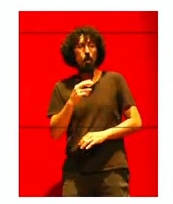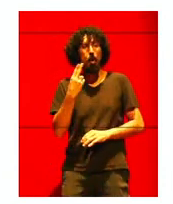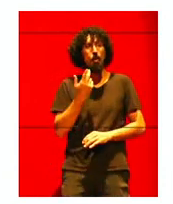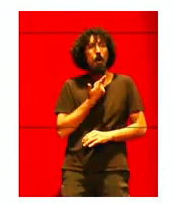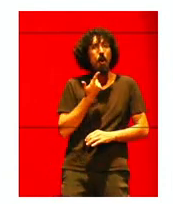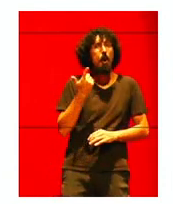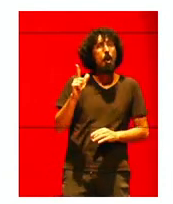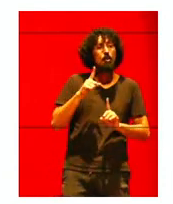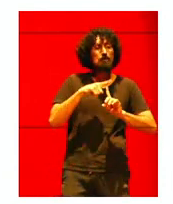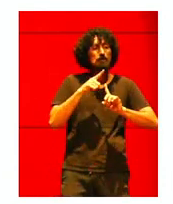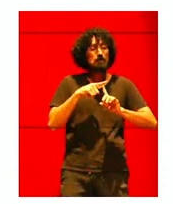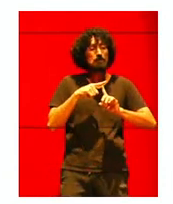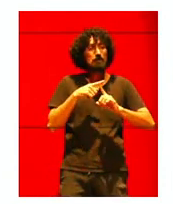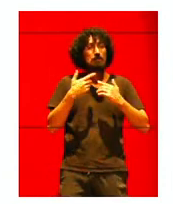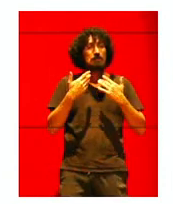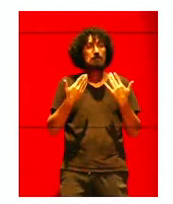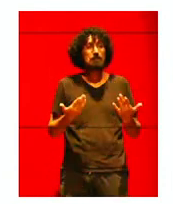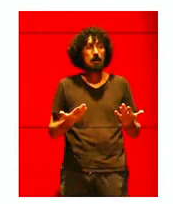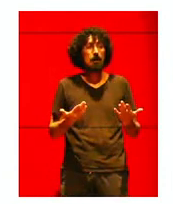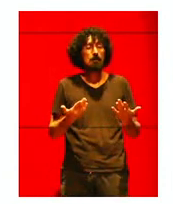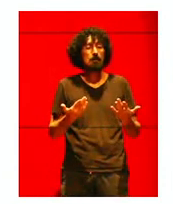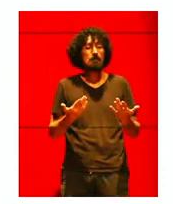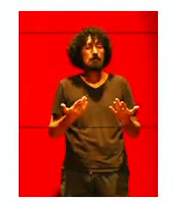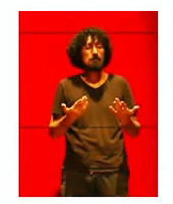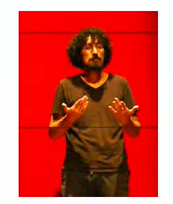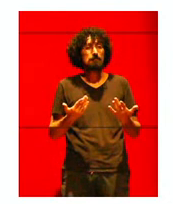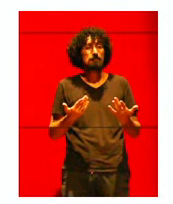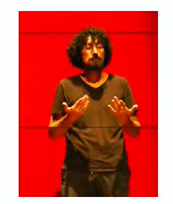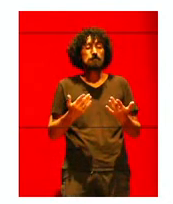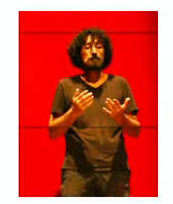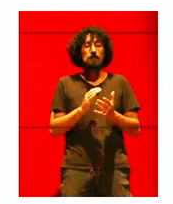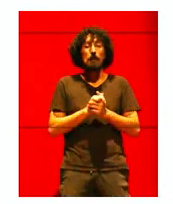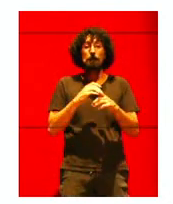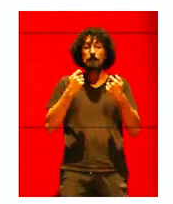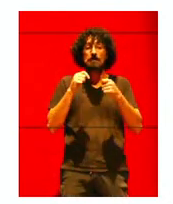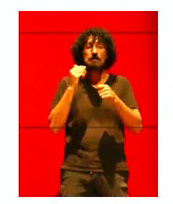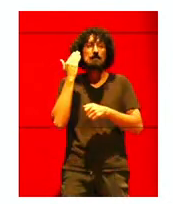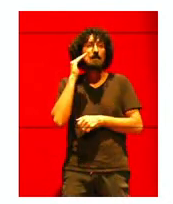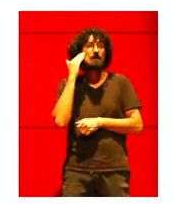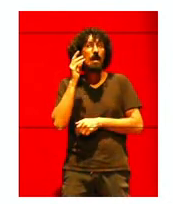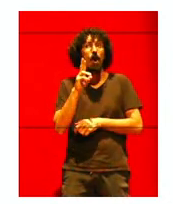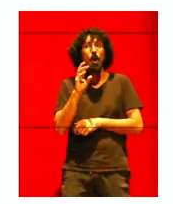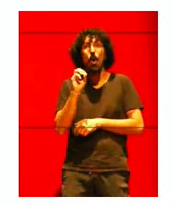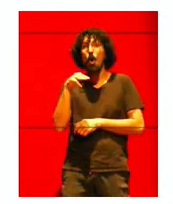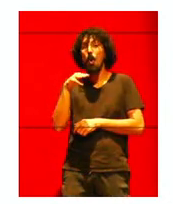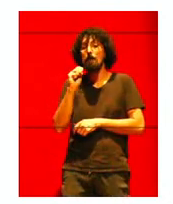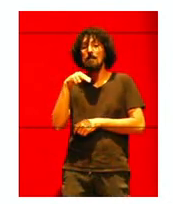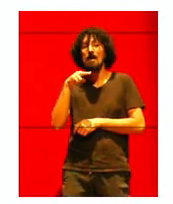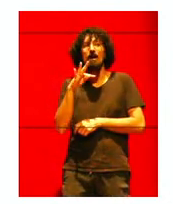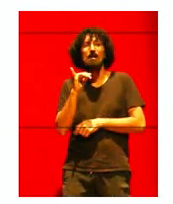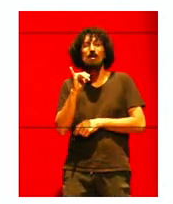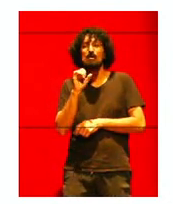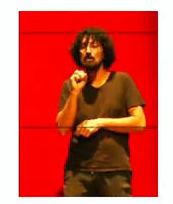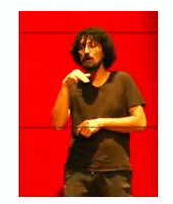romantismo. Esperar o príncipe encantado. É. Ai, eu sonho com ele, que ele...